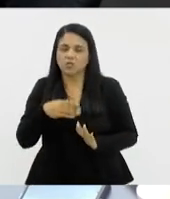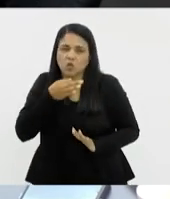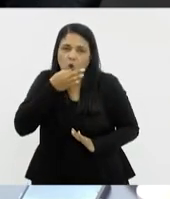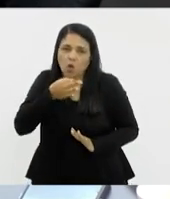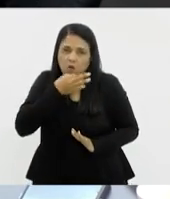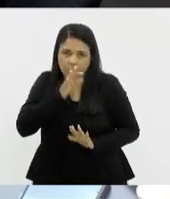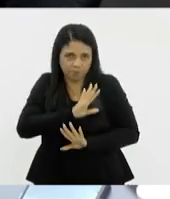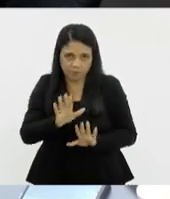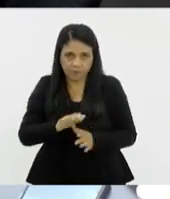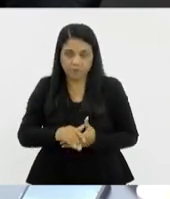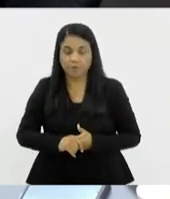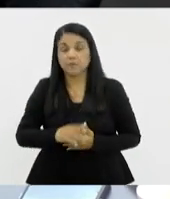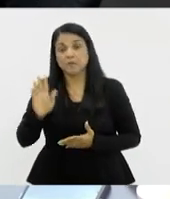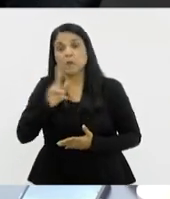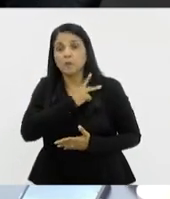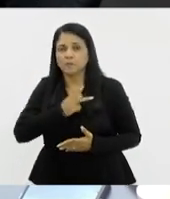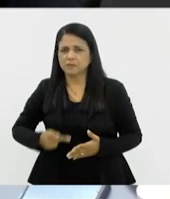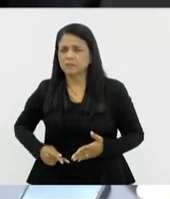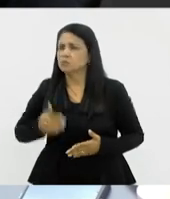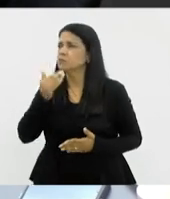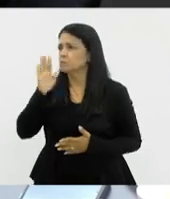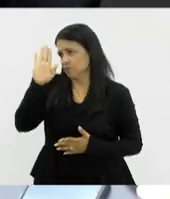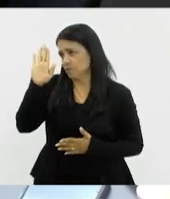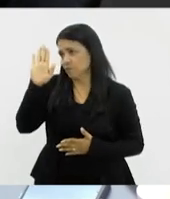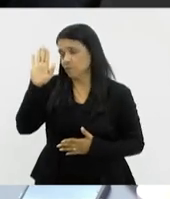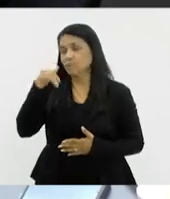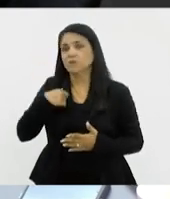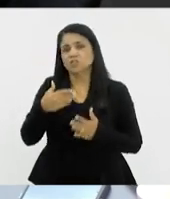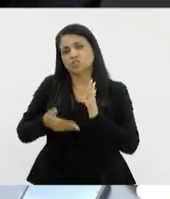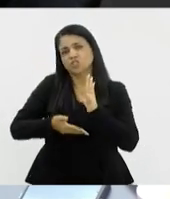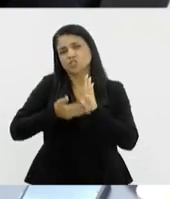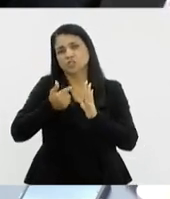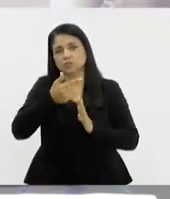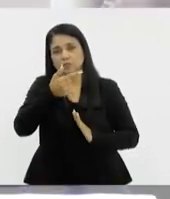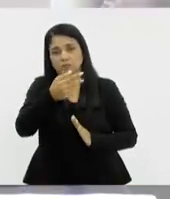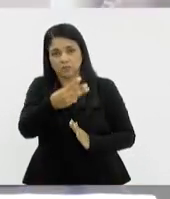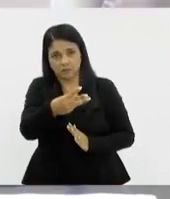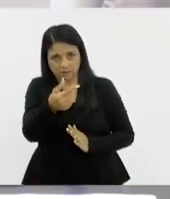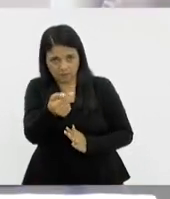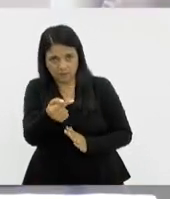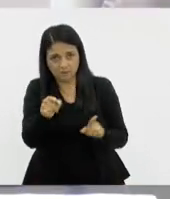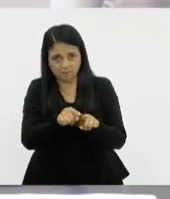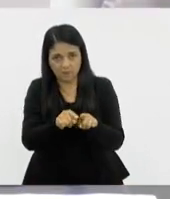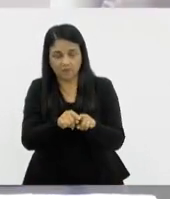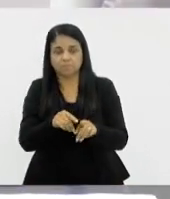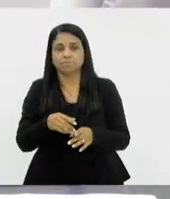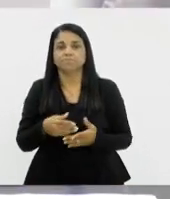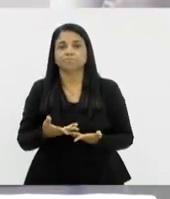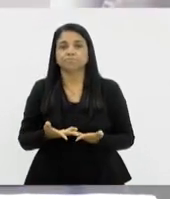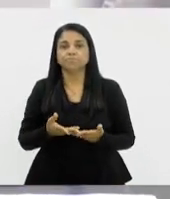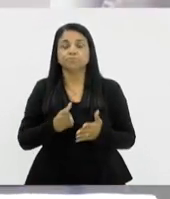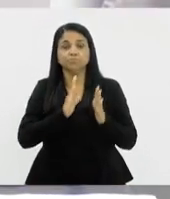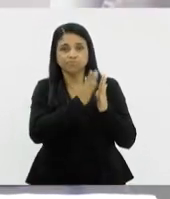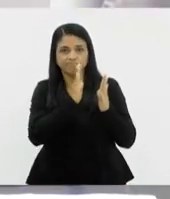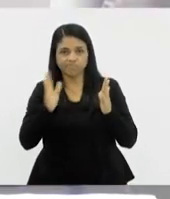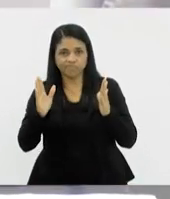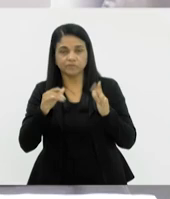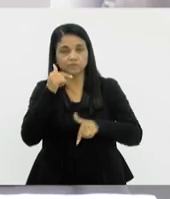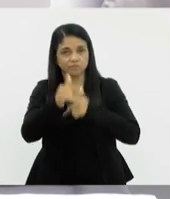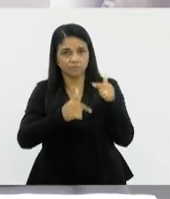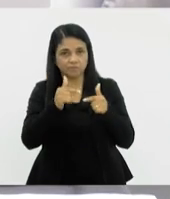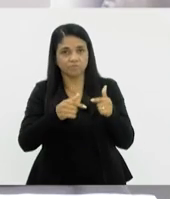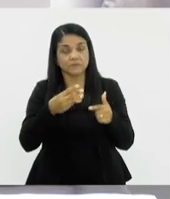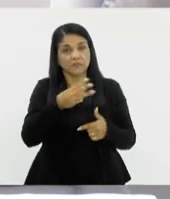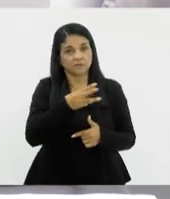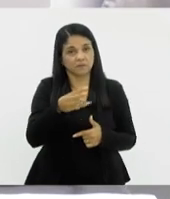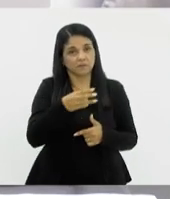Perfeito. Presidente, tira o 37, por favor, de pauta. Fala disso agora. Gentileza. Então, perfeito. Chamar os trabalhos à ordem para cantar o bloco que vai do